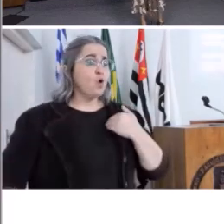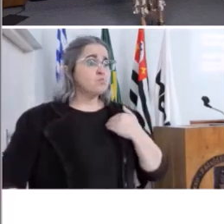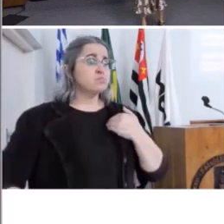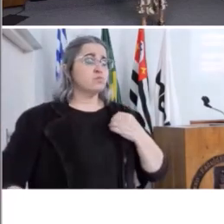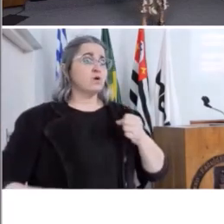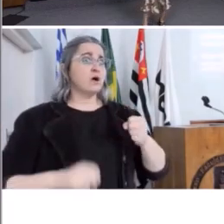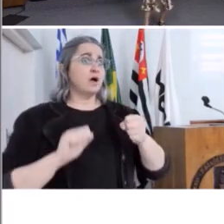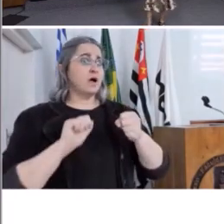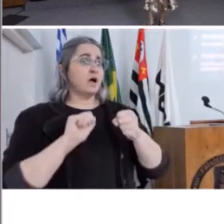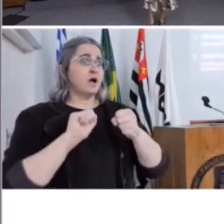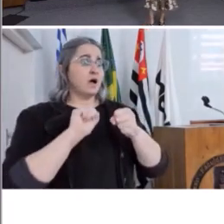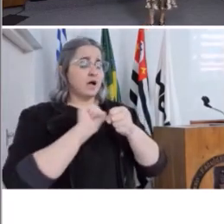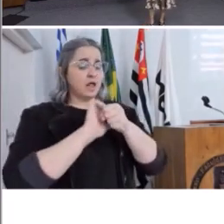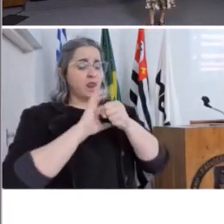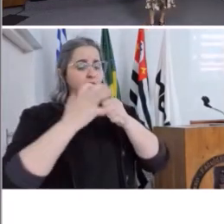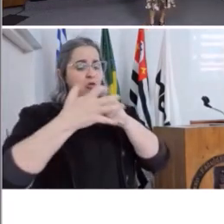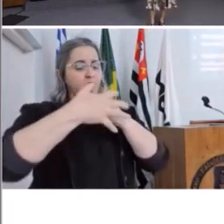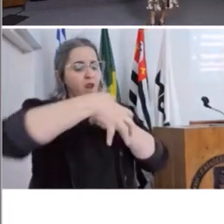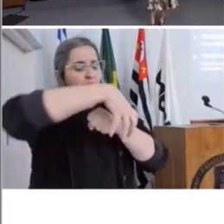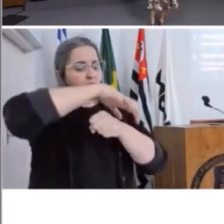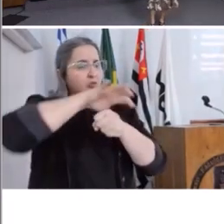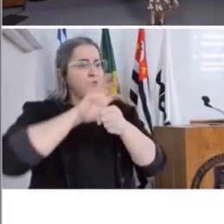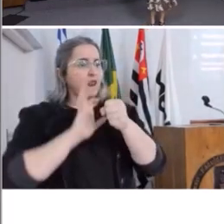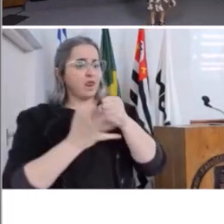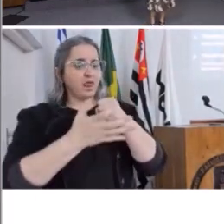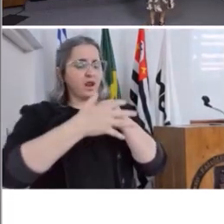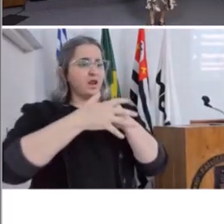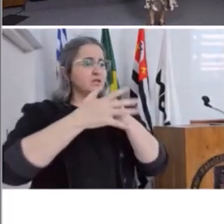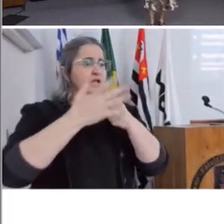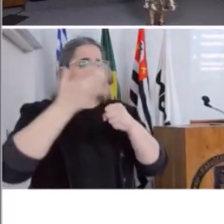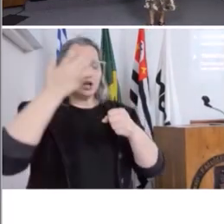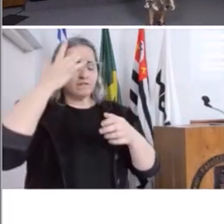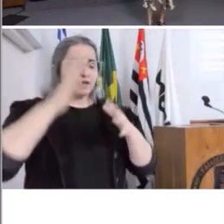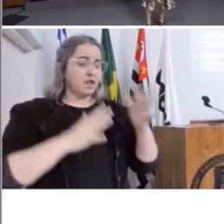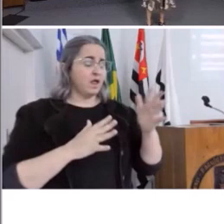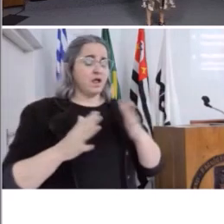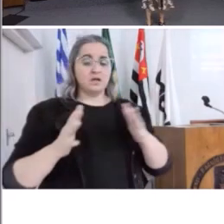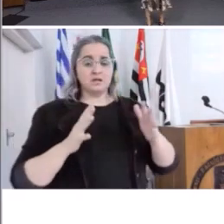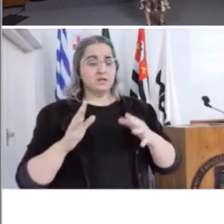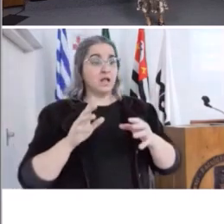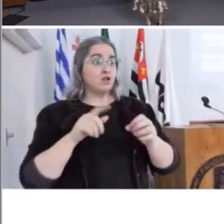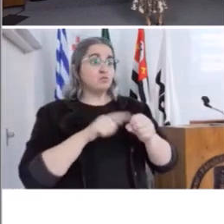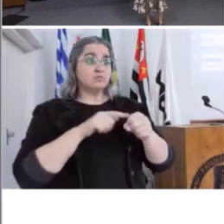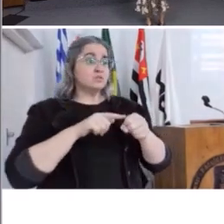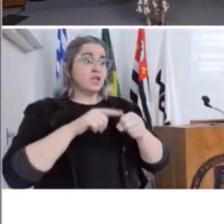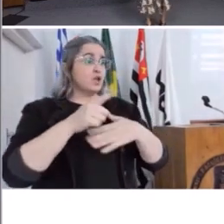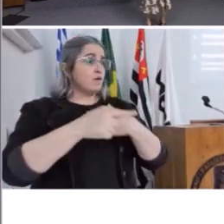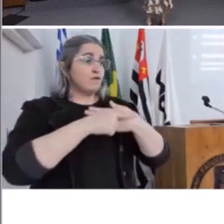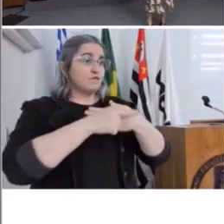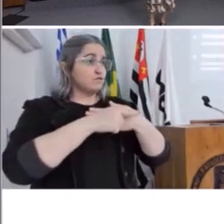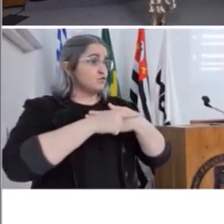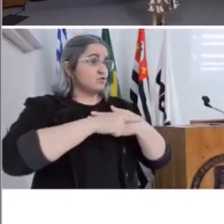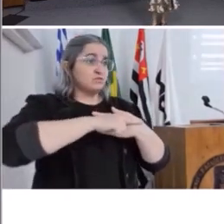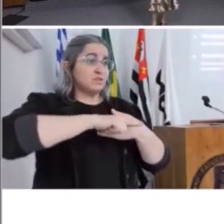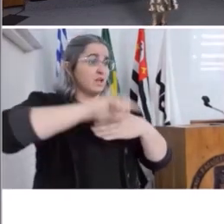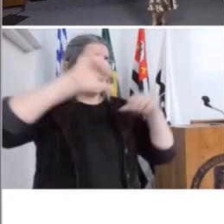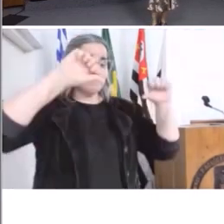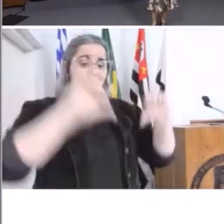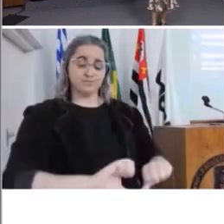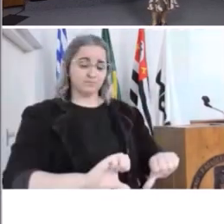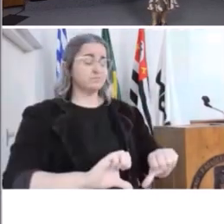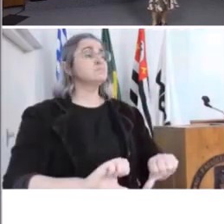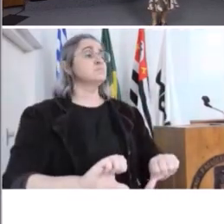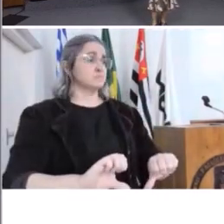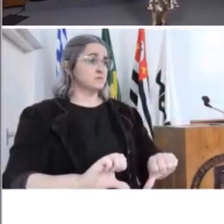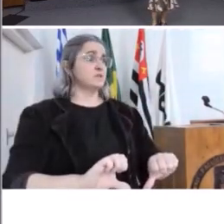A célula começa a entrar num quadro de hibernação, não sabe mais nem o que ela está funcionando, ela começa a deixar de produzir os seus neurotransmissores.